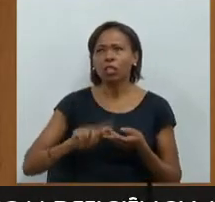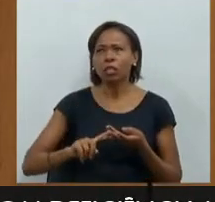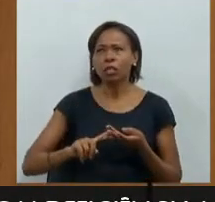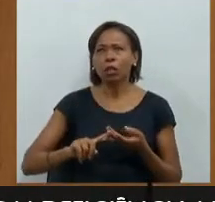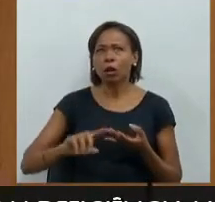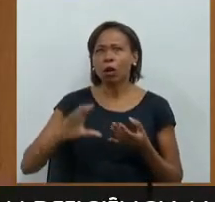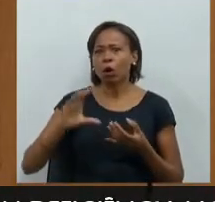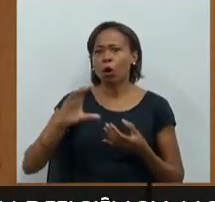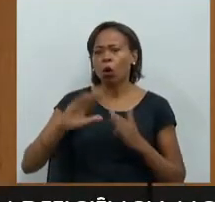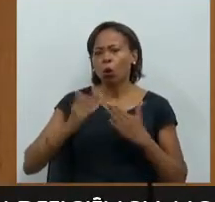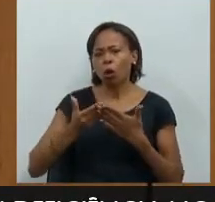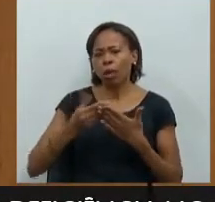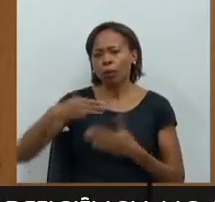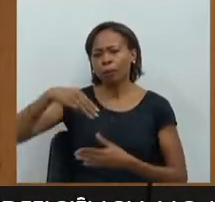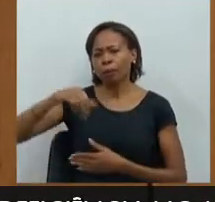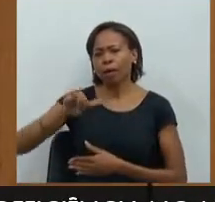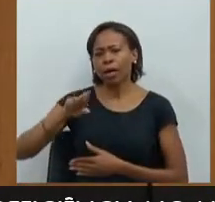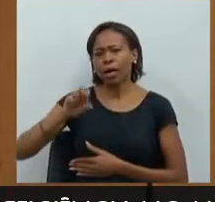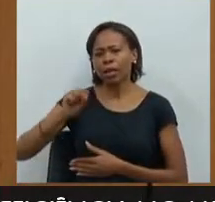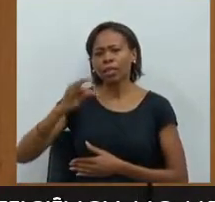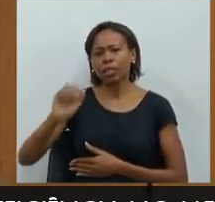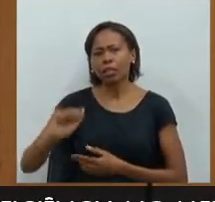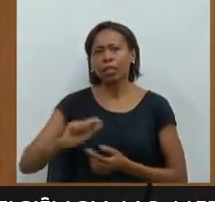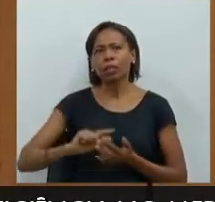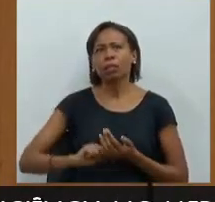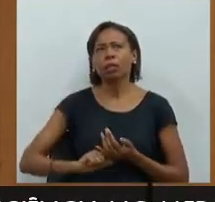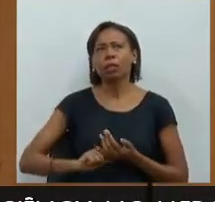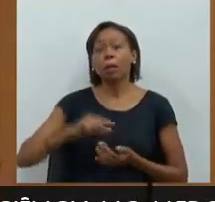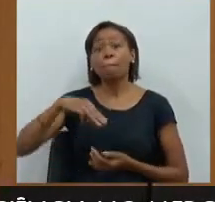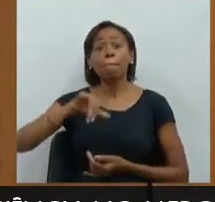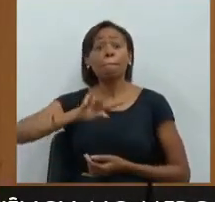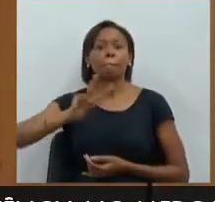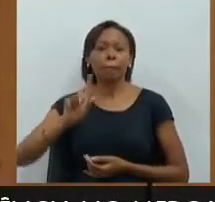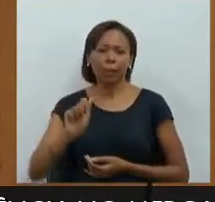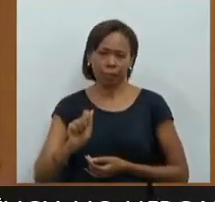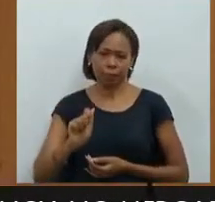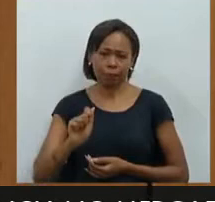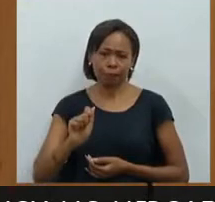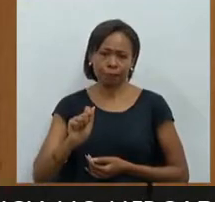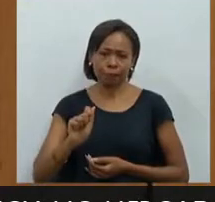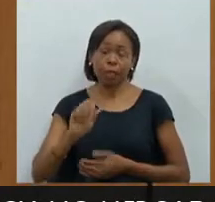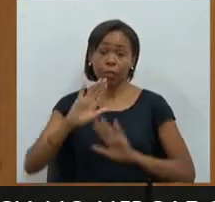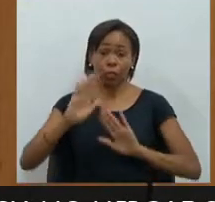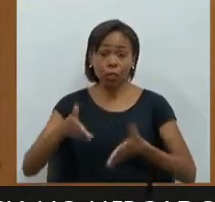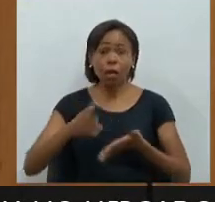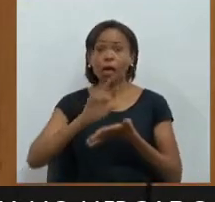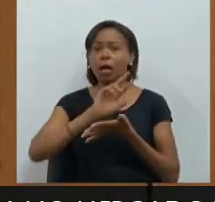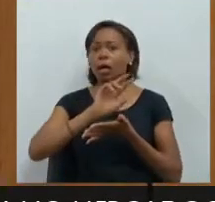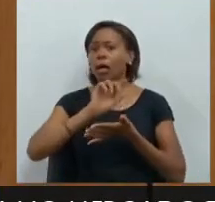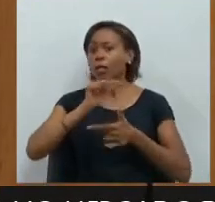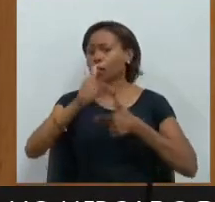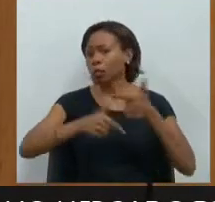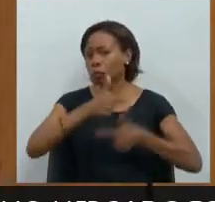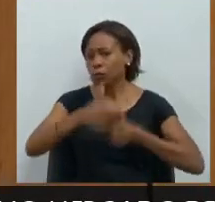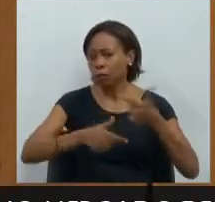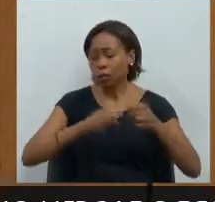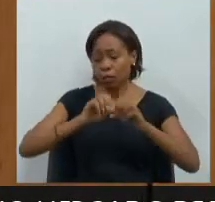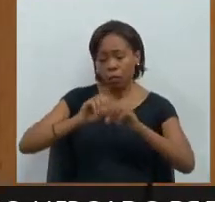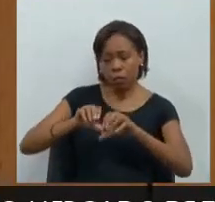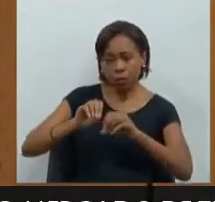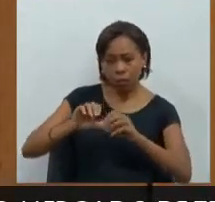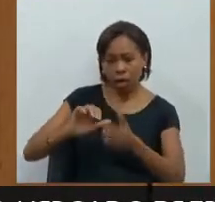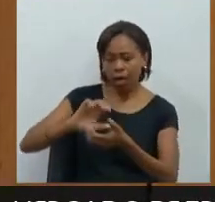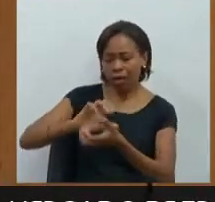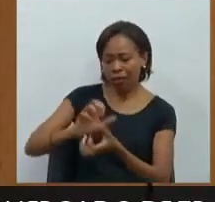e Mila. Tá? Então, nós fazemos um trabalho não só de ensinar a fazer um